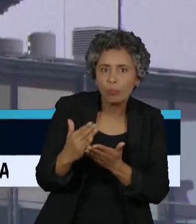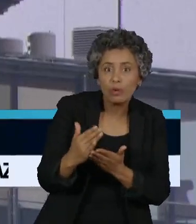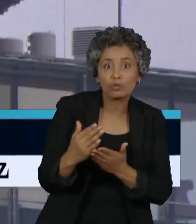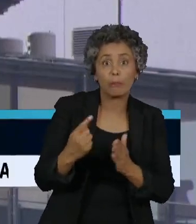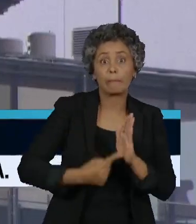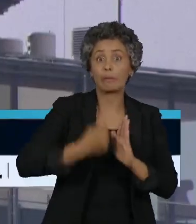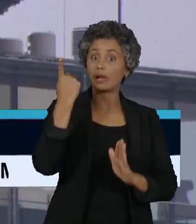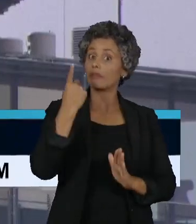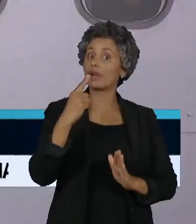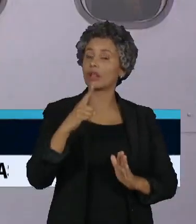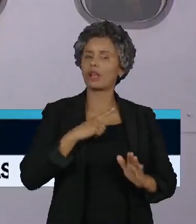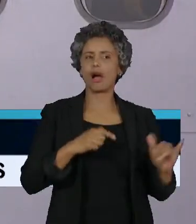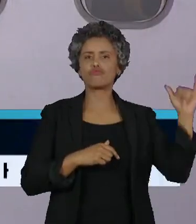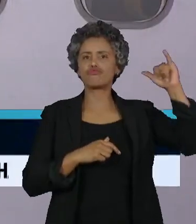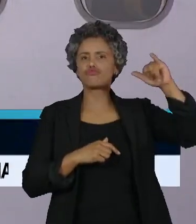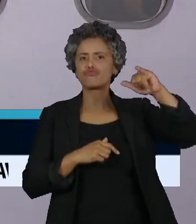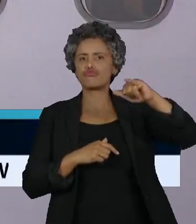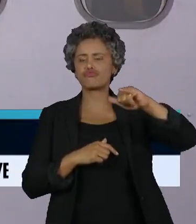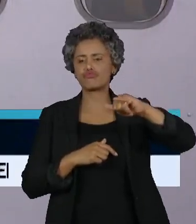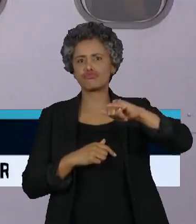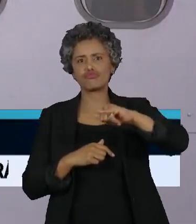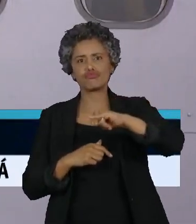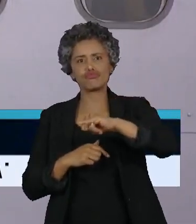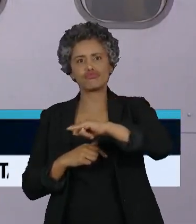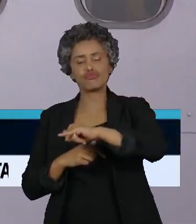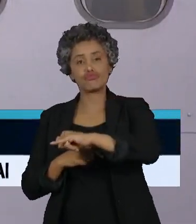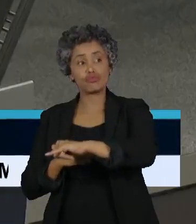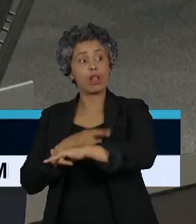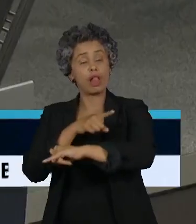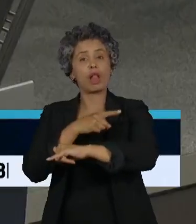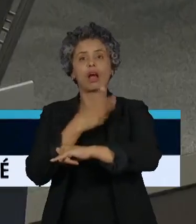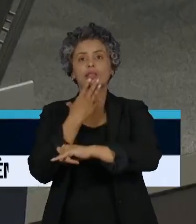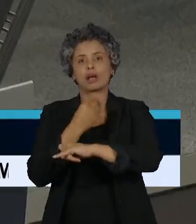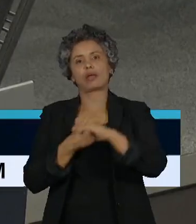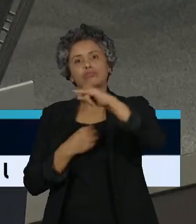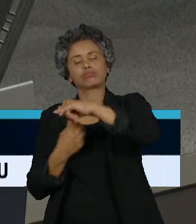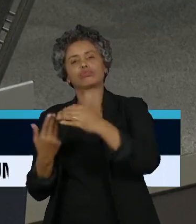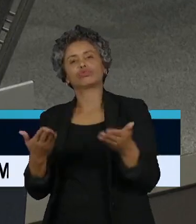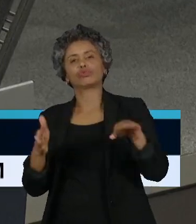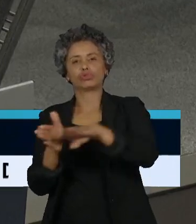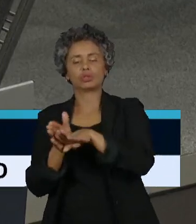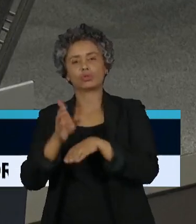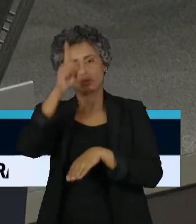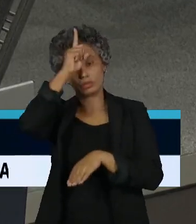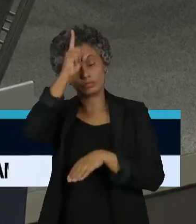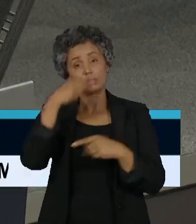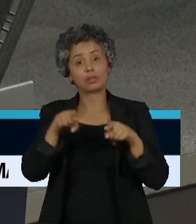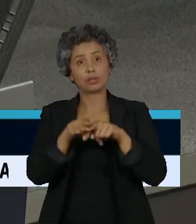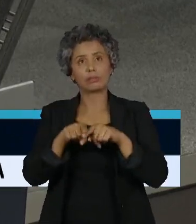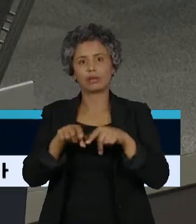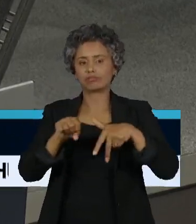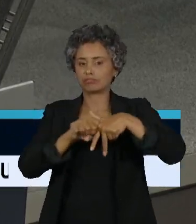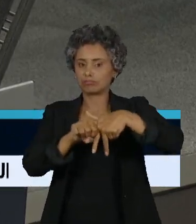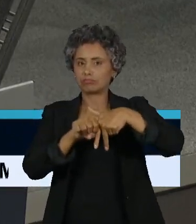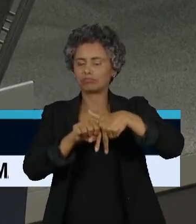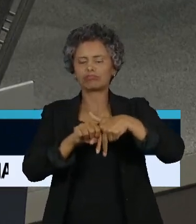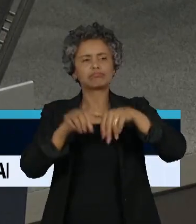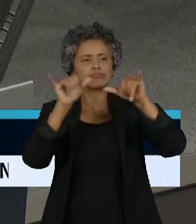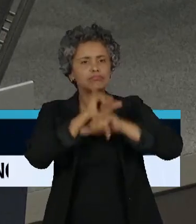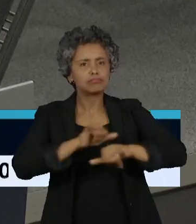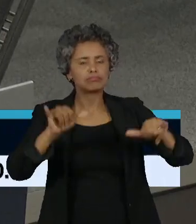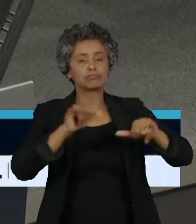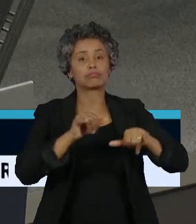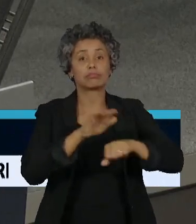partiram de Israel com cidadãos alemães resgatados da Guerra falando ao Parlamento o chanceler alemão Olaf scholz garantiu o